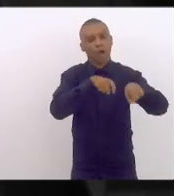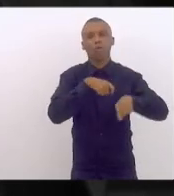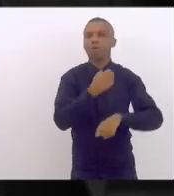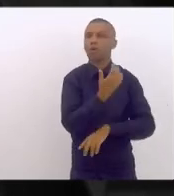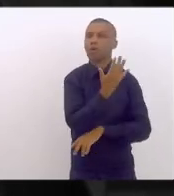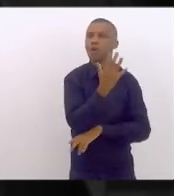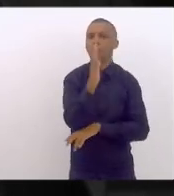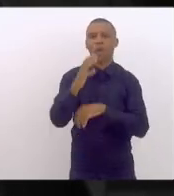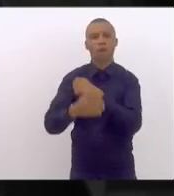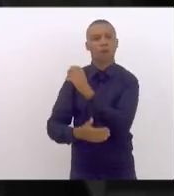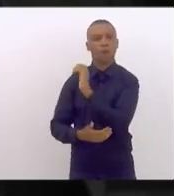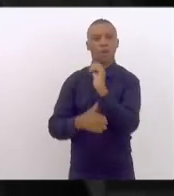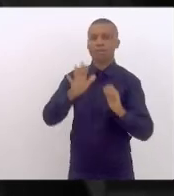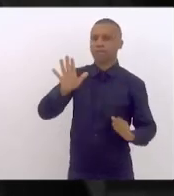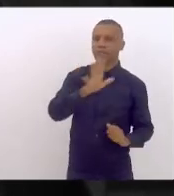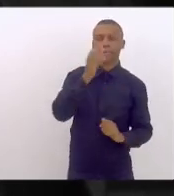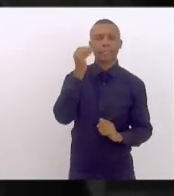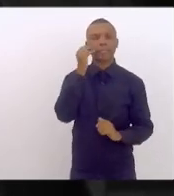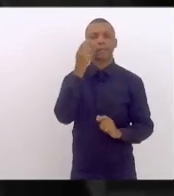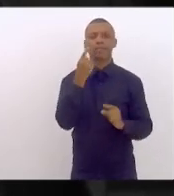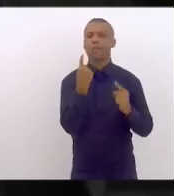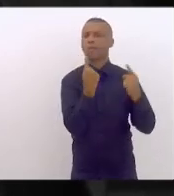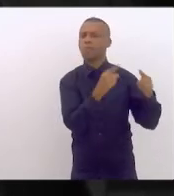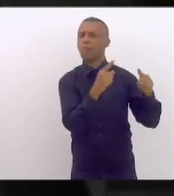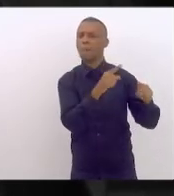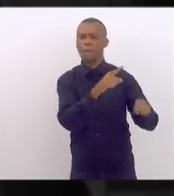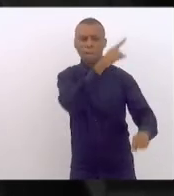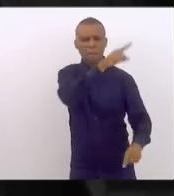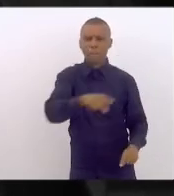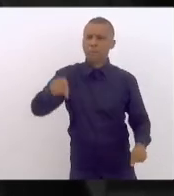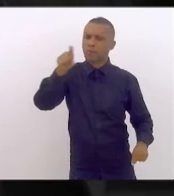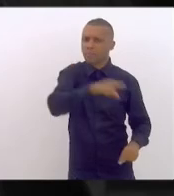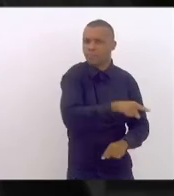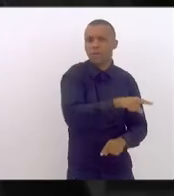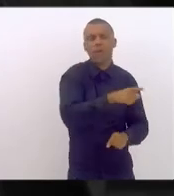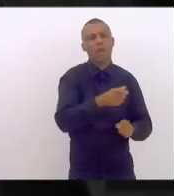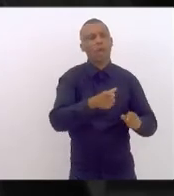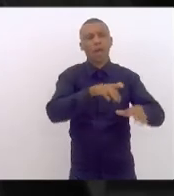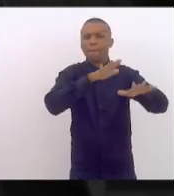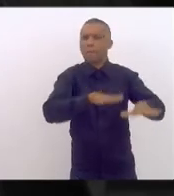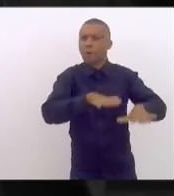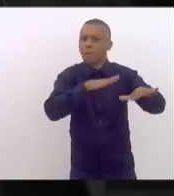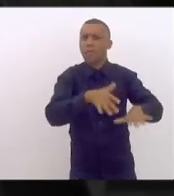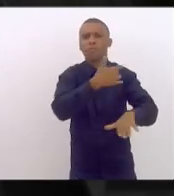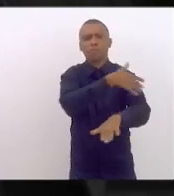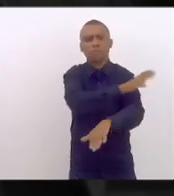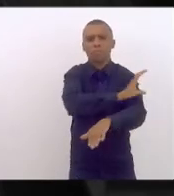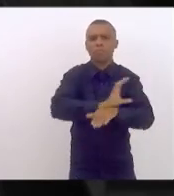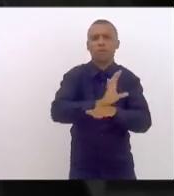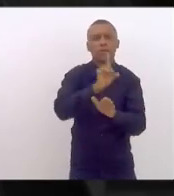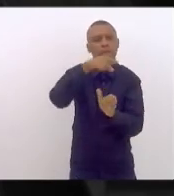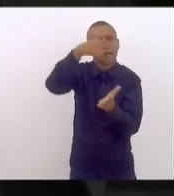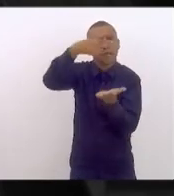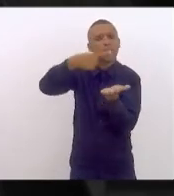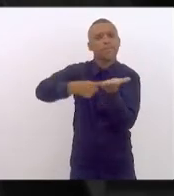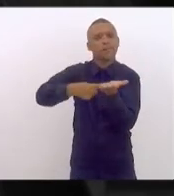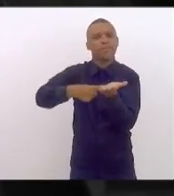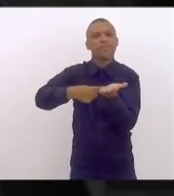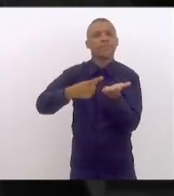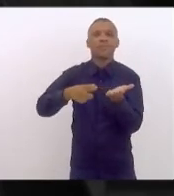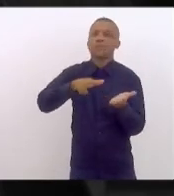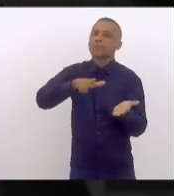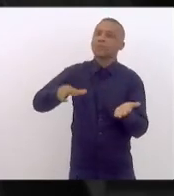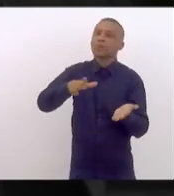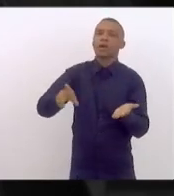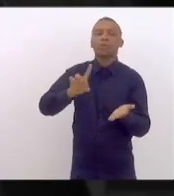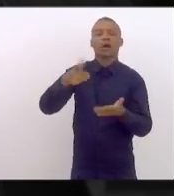tentativa de censurar manifestações culturais esta agenda que não é apenas